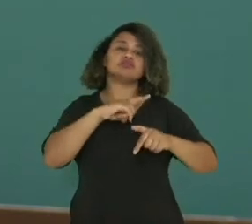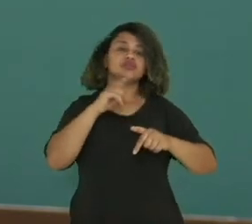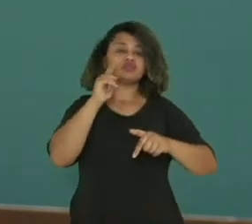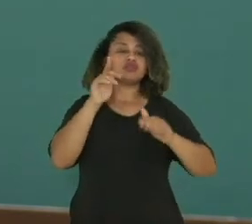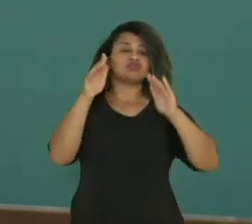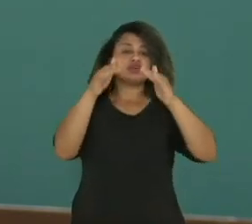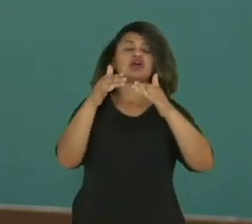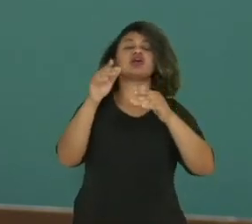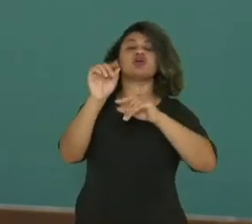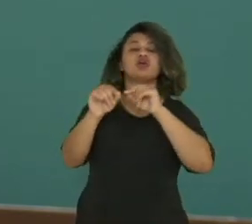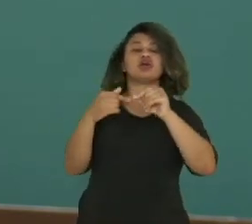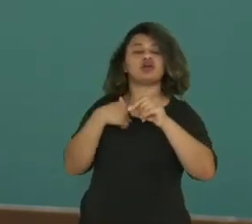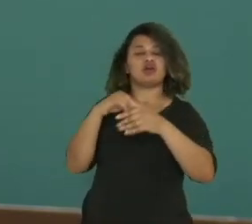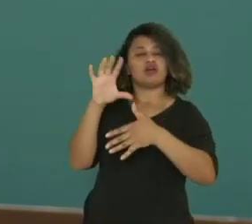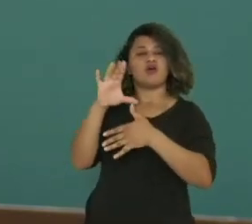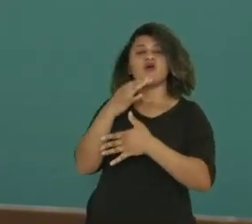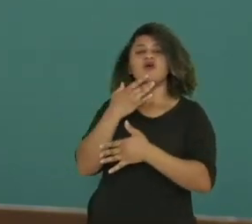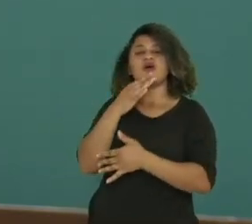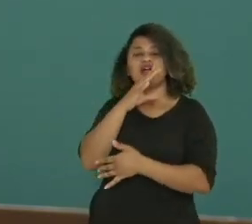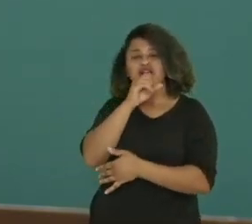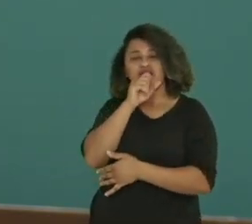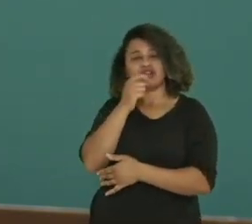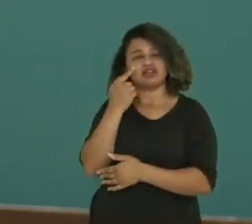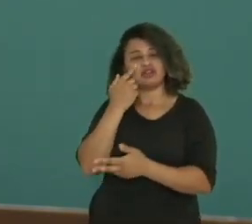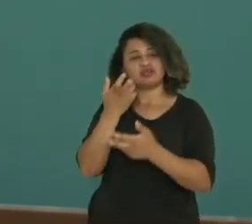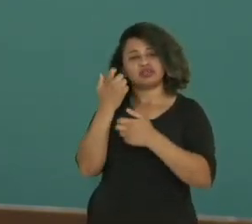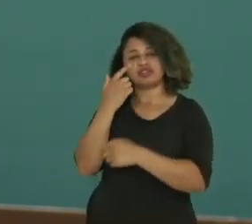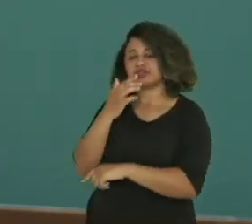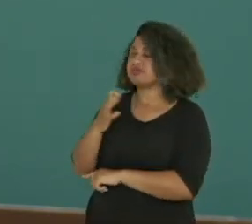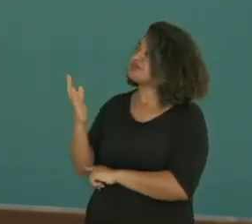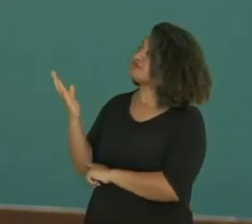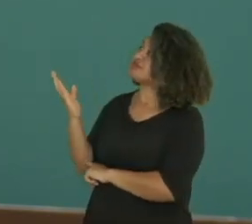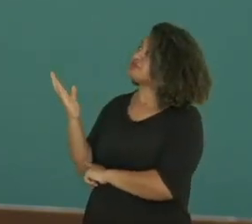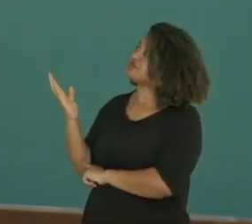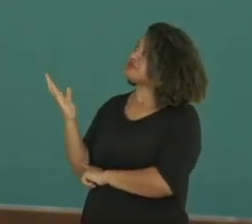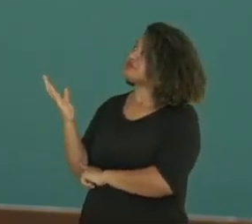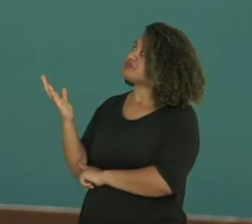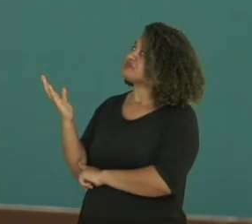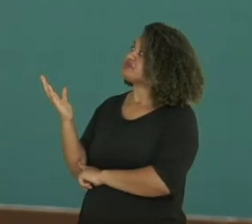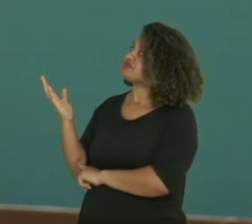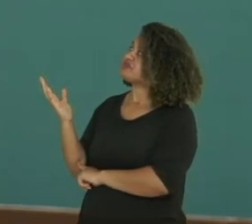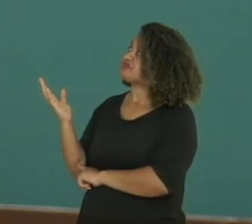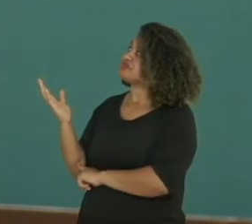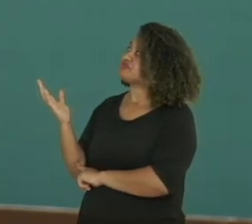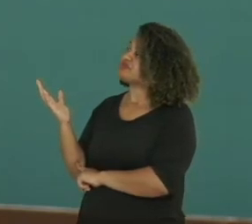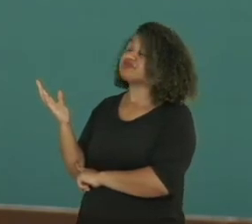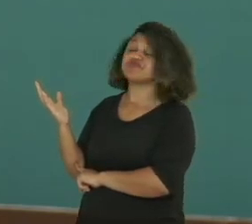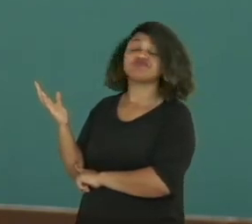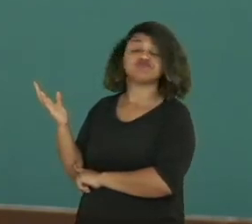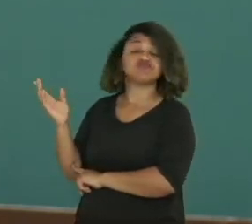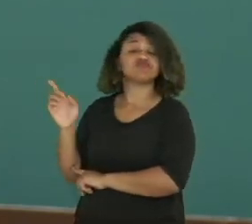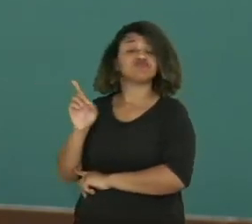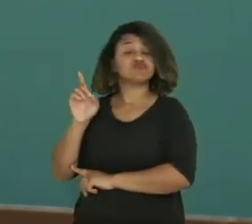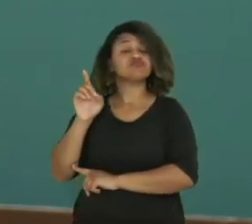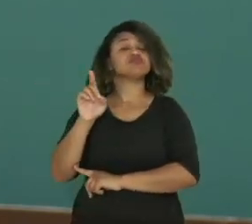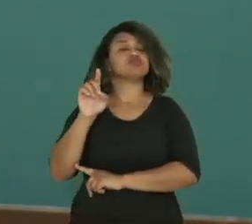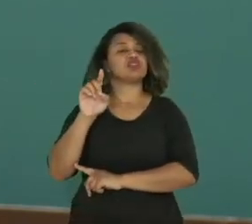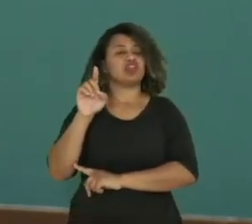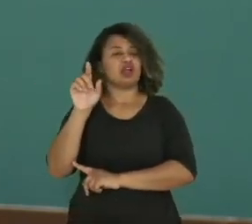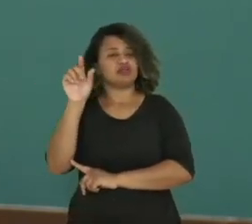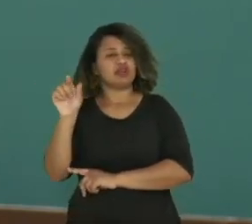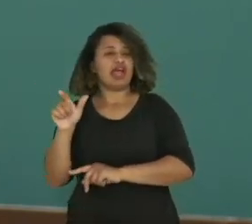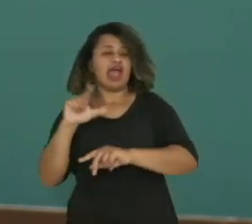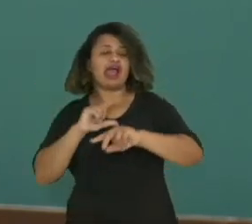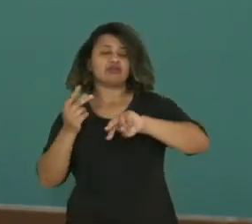ali no mapa. E assim como o Agreste, também o Meio Norte é uma região de transição. De sair da região